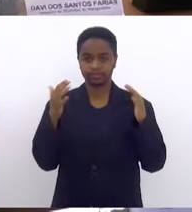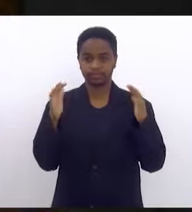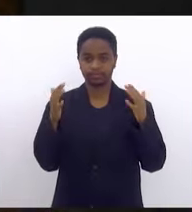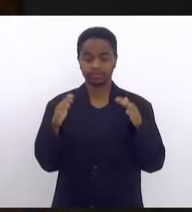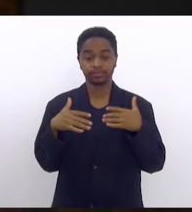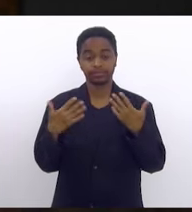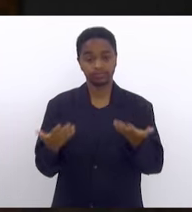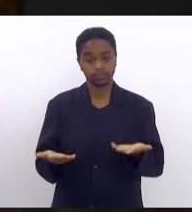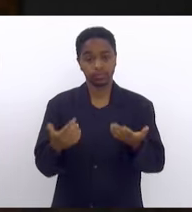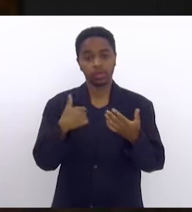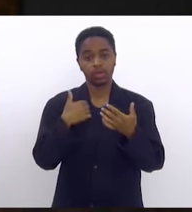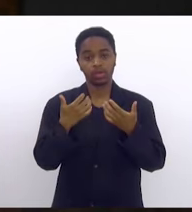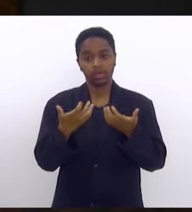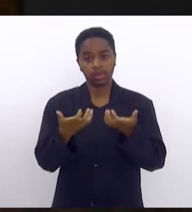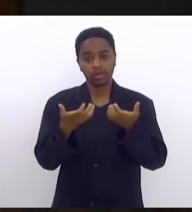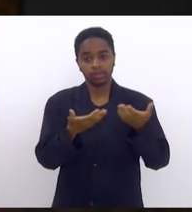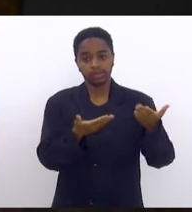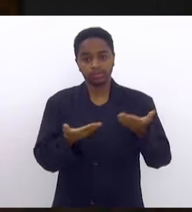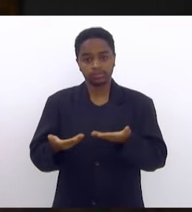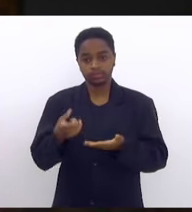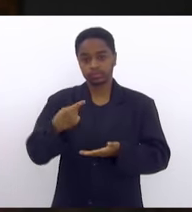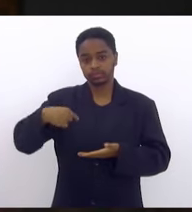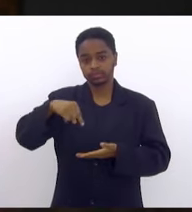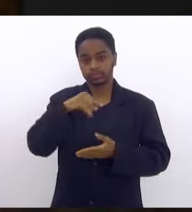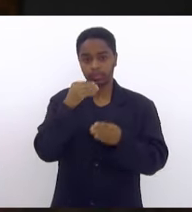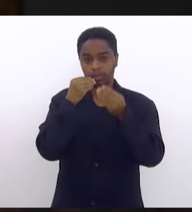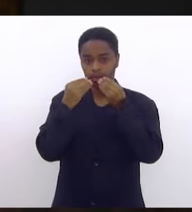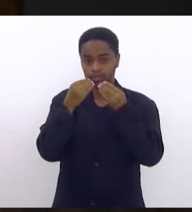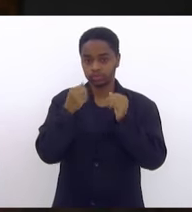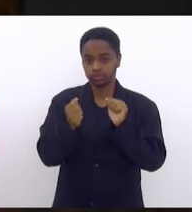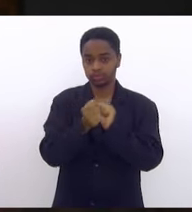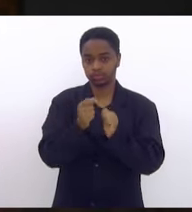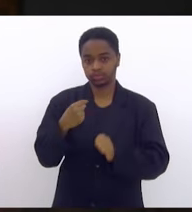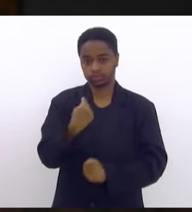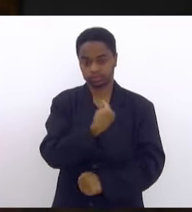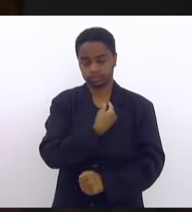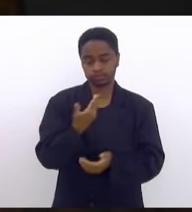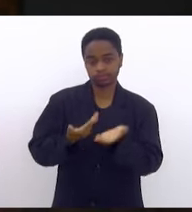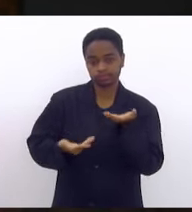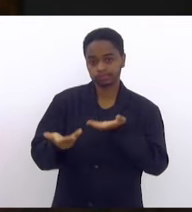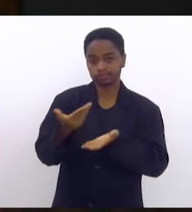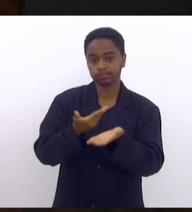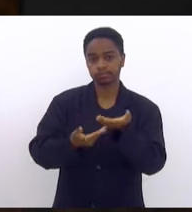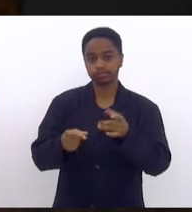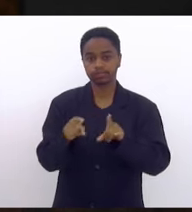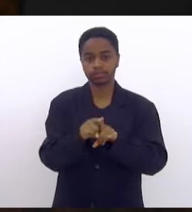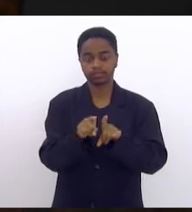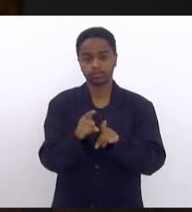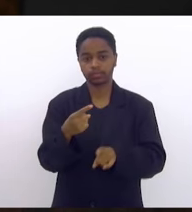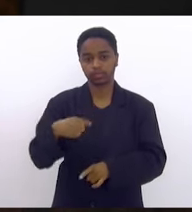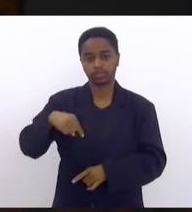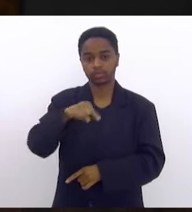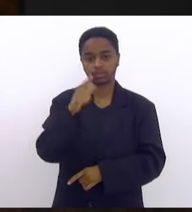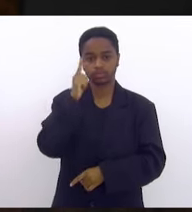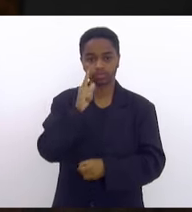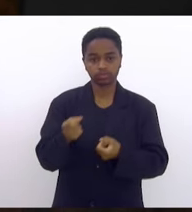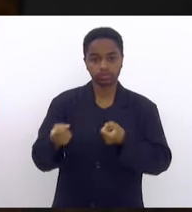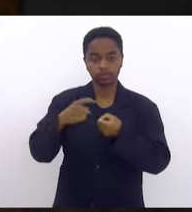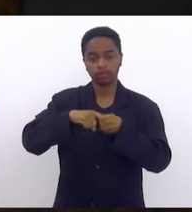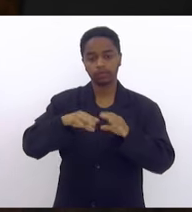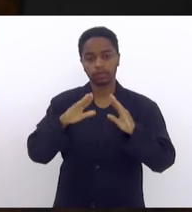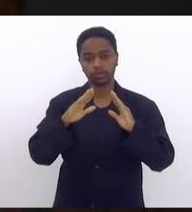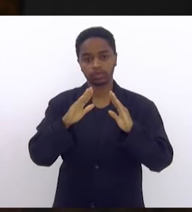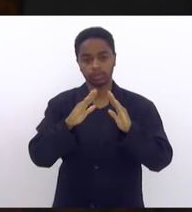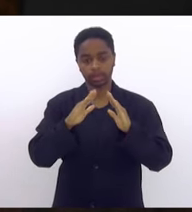Então, eu gostaria que os senhores todos ficassem para um momento de convívio e que vocês possam retornar para a